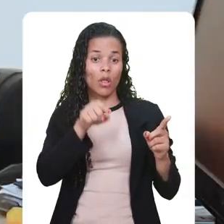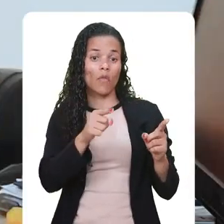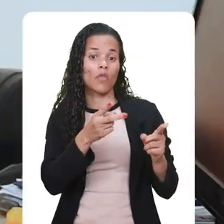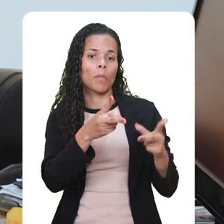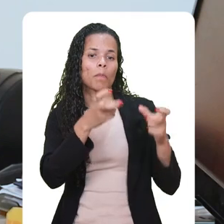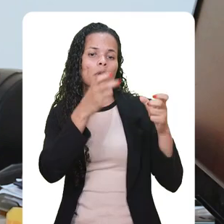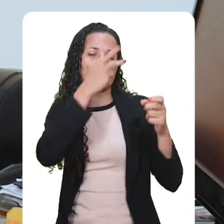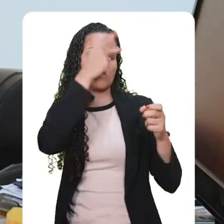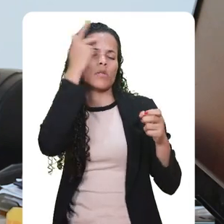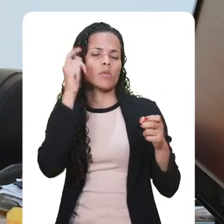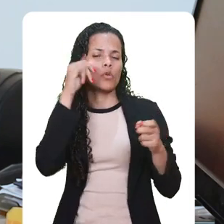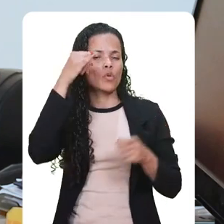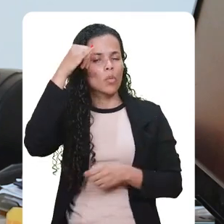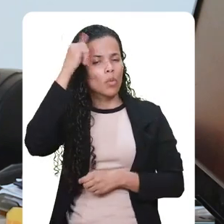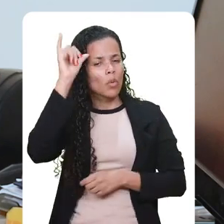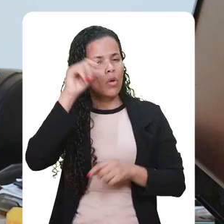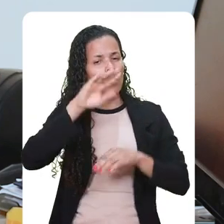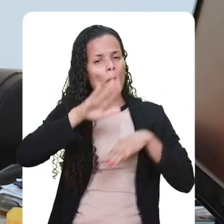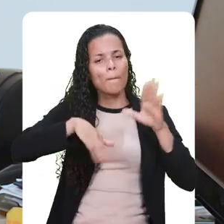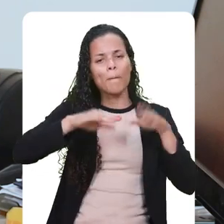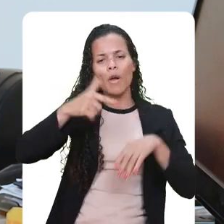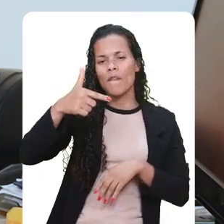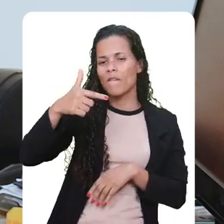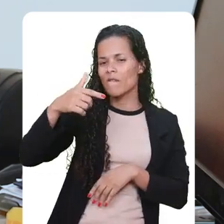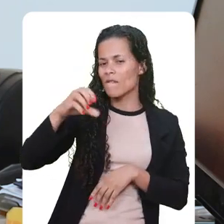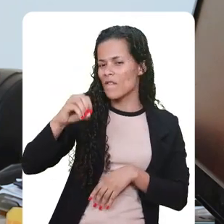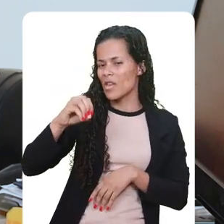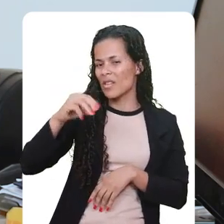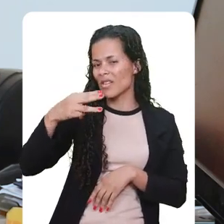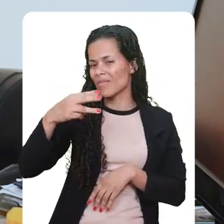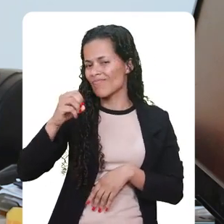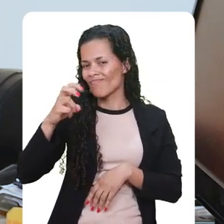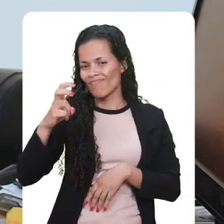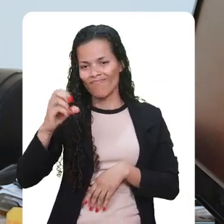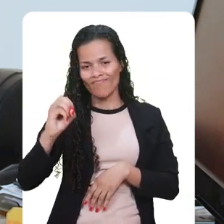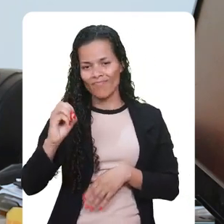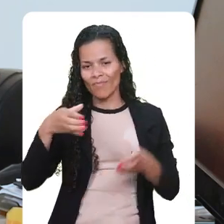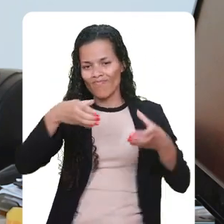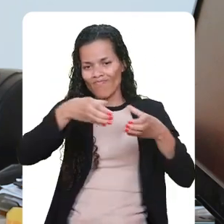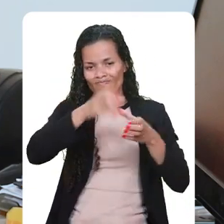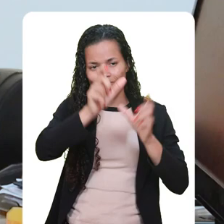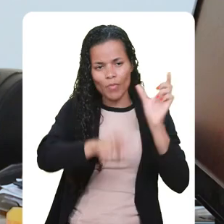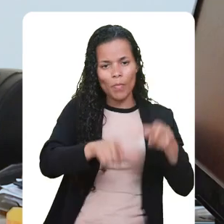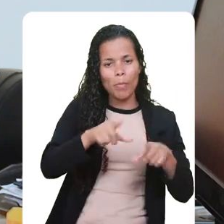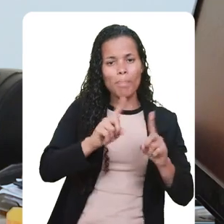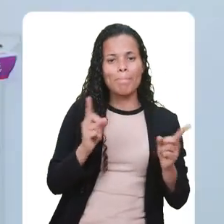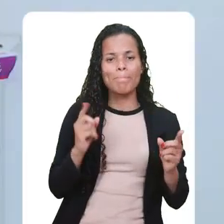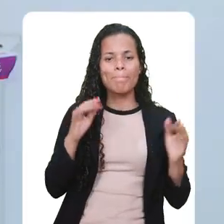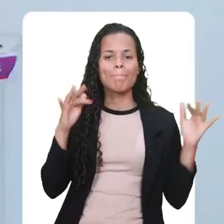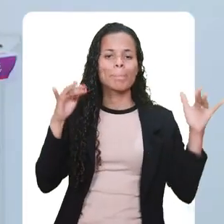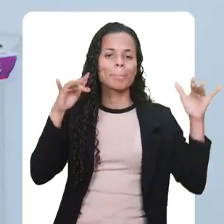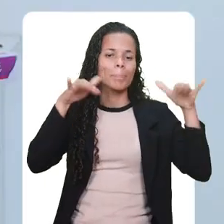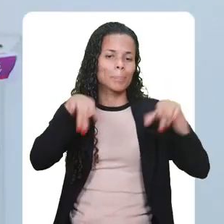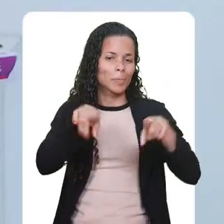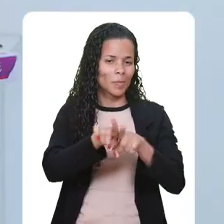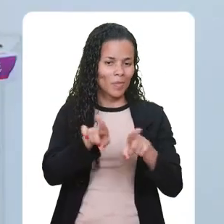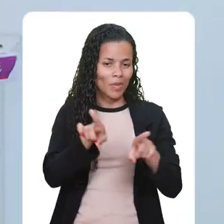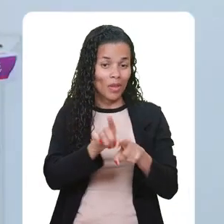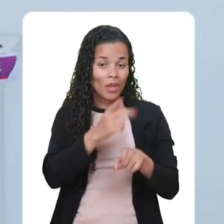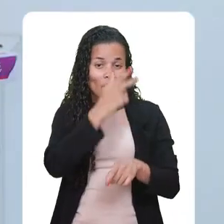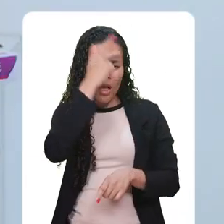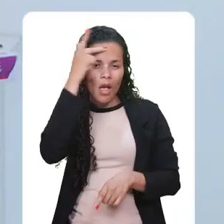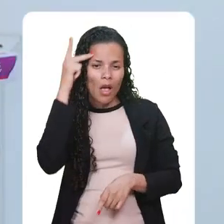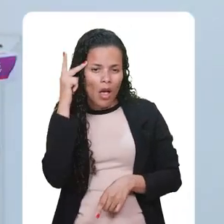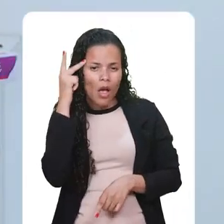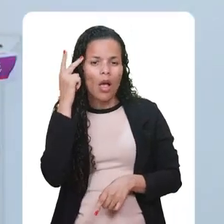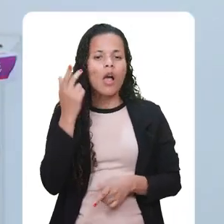ali você vê que a maioria desses bois, eles têm em torno de 20, 30, chegam até a 50 componentes. Então isso aí influencia porque